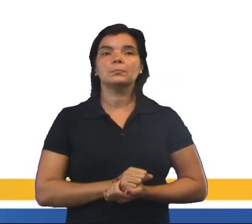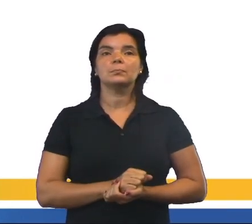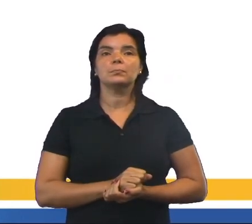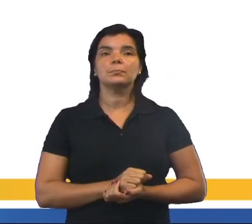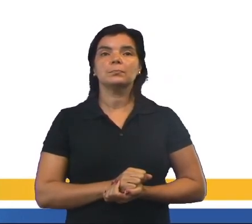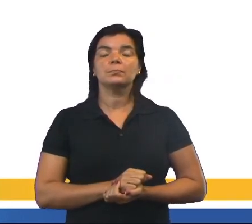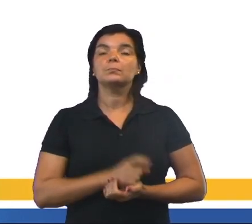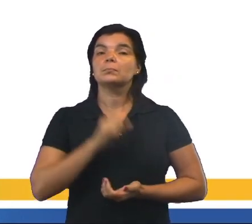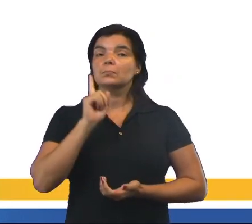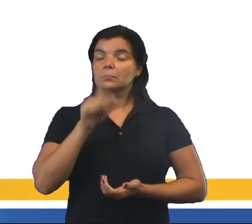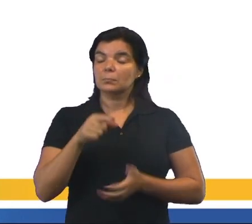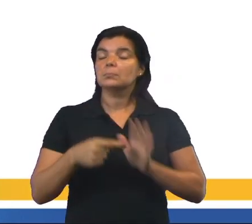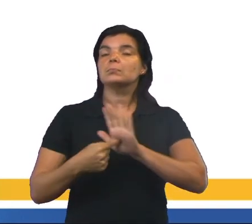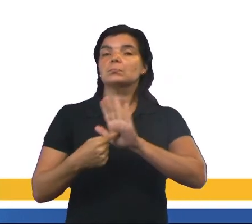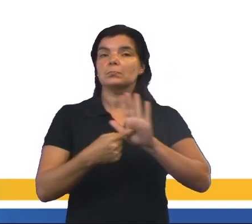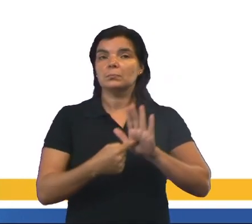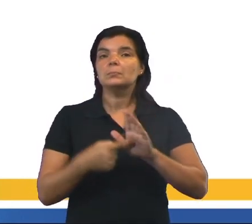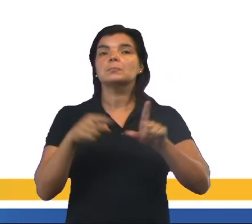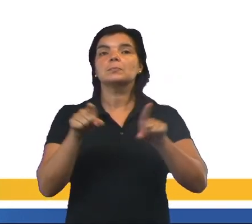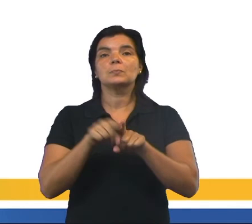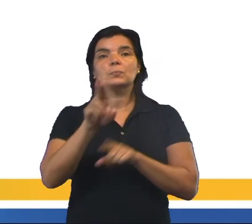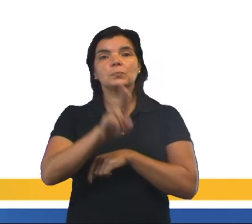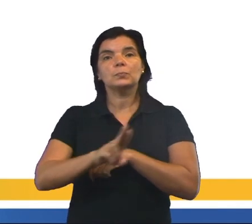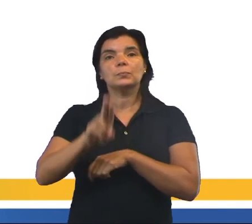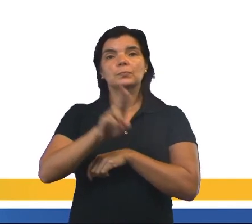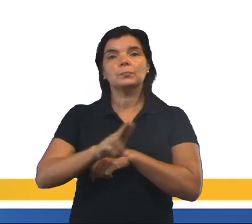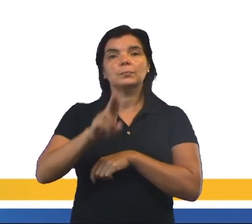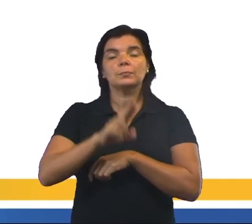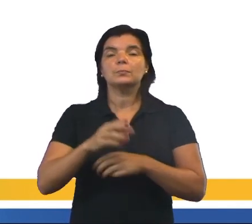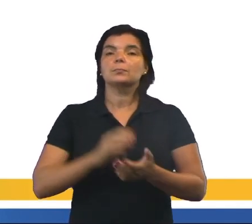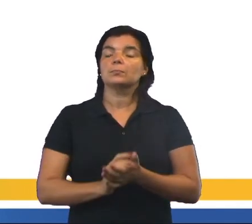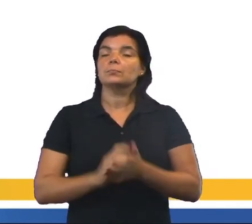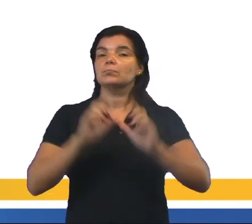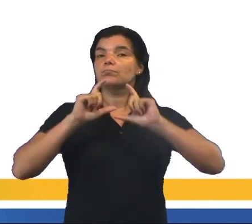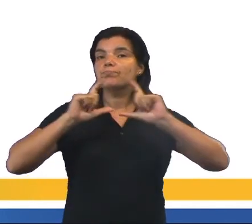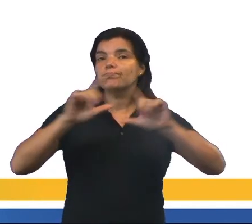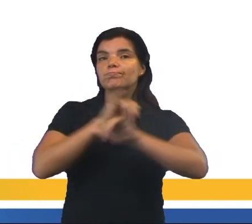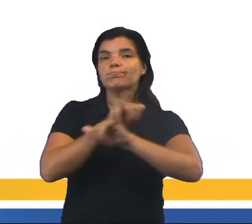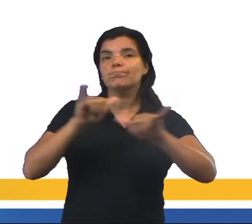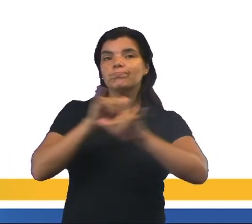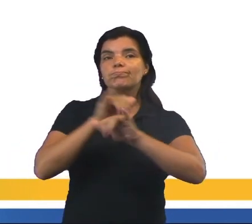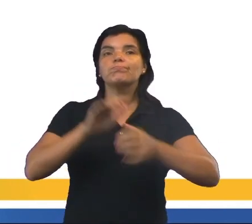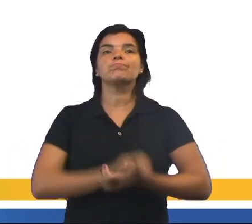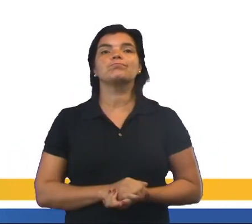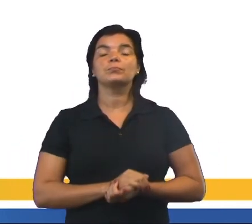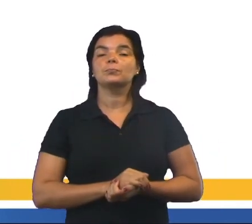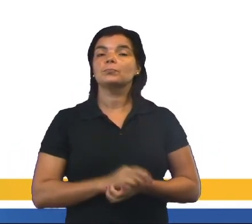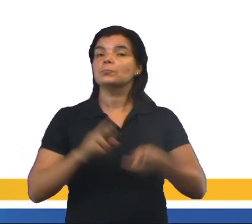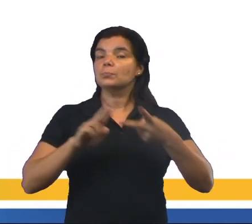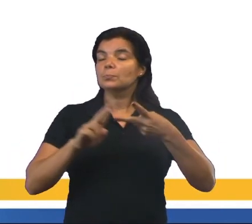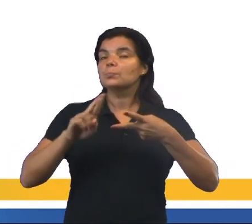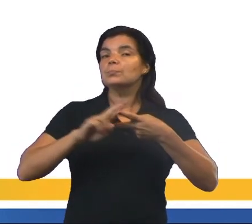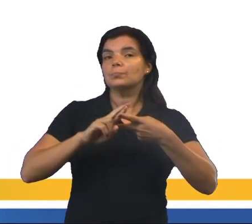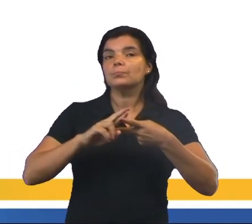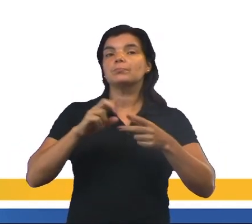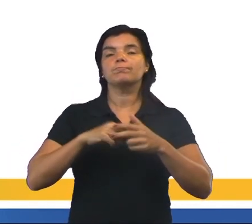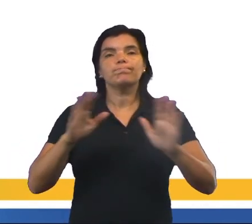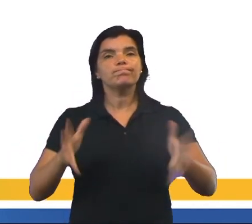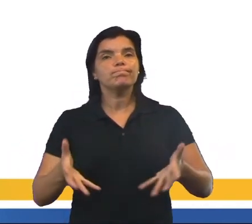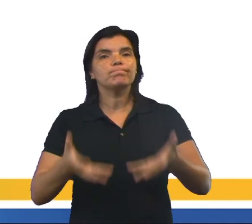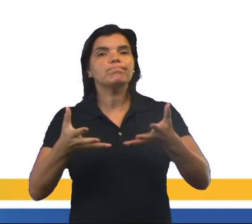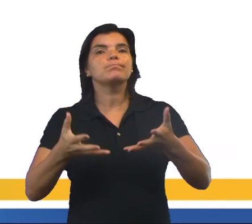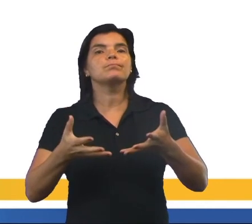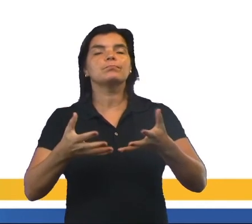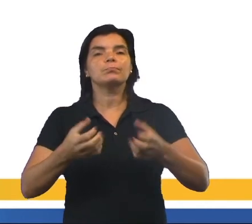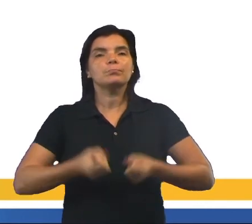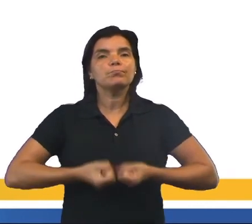o enunciado da questão. Há uma expressão que foi utilizada nessa manchete como recurso estilístico, dando